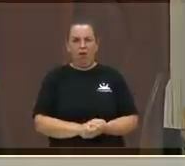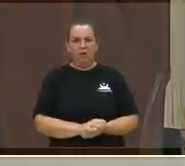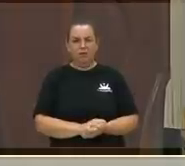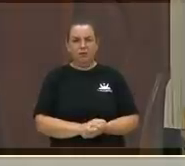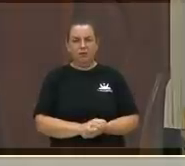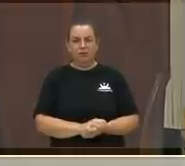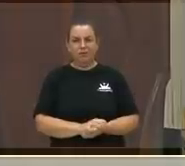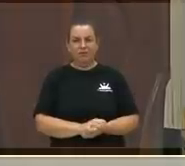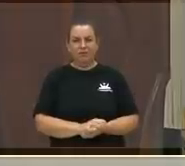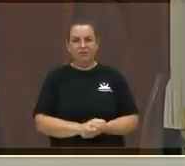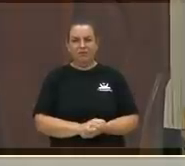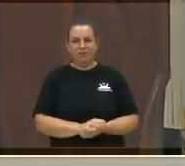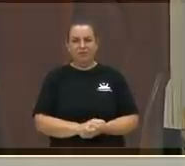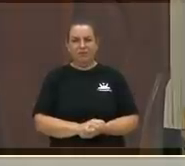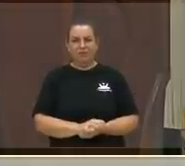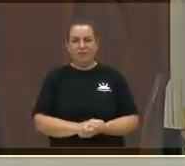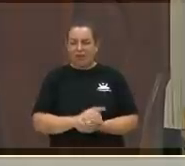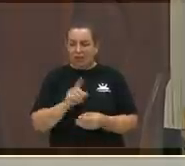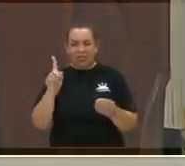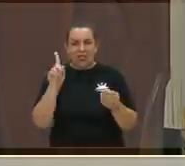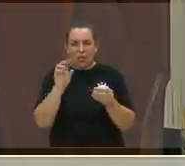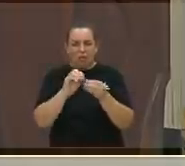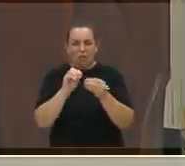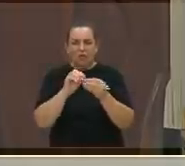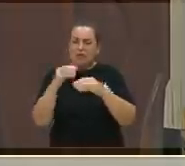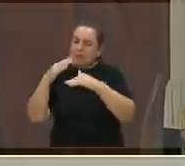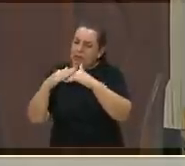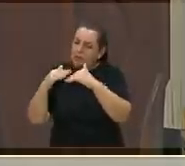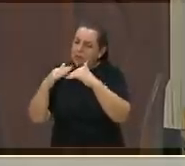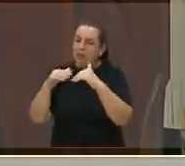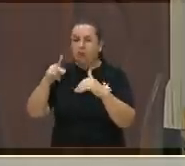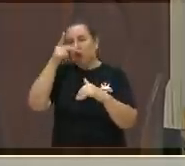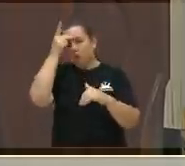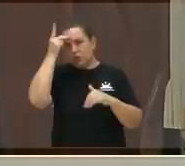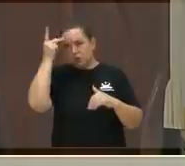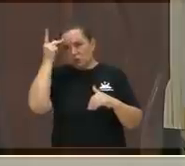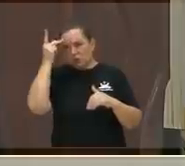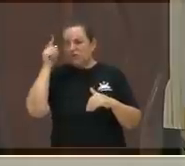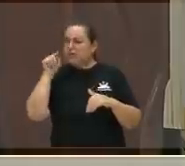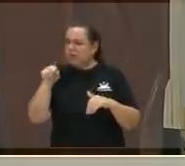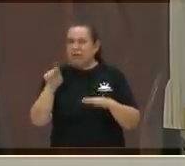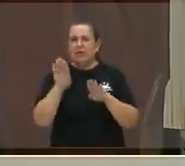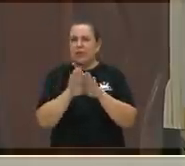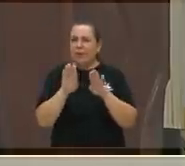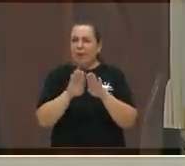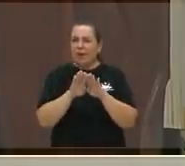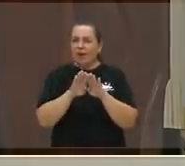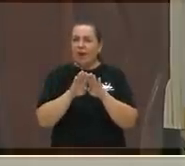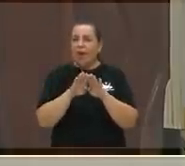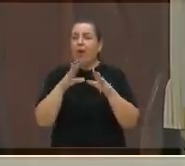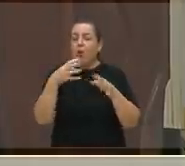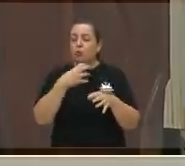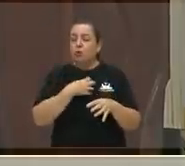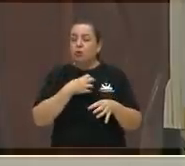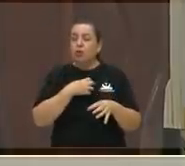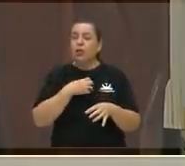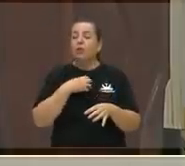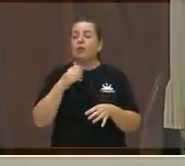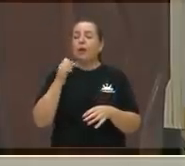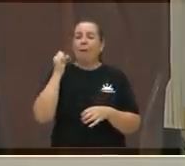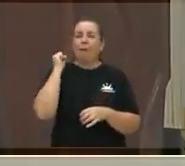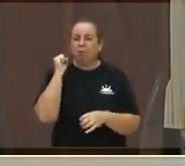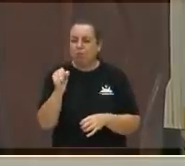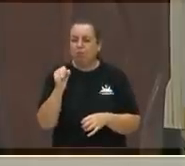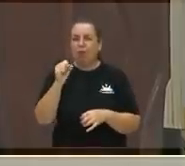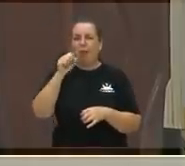vou pico a caridade com os pobres não atrás eu voltei com a qualidade que um doente quando